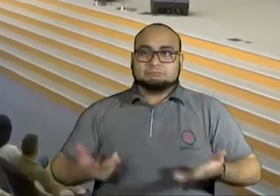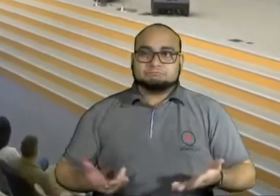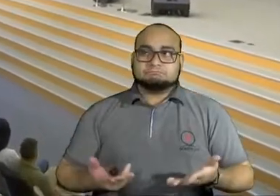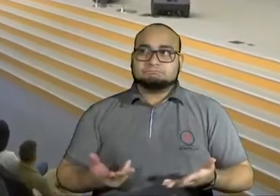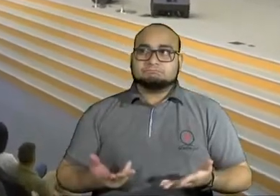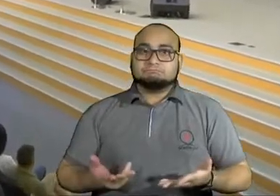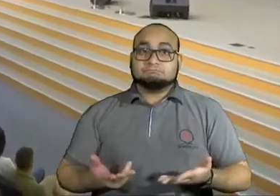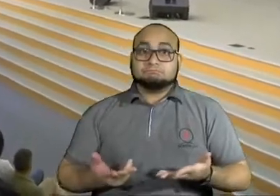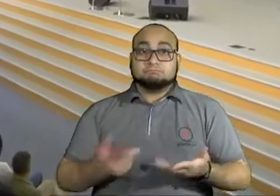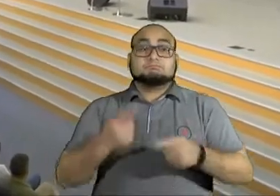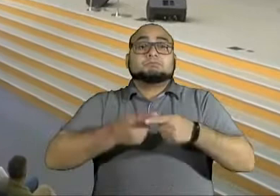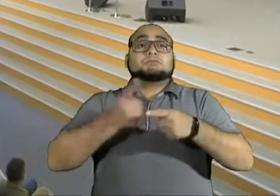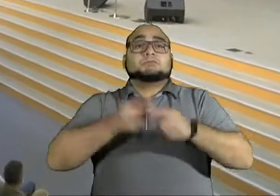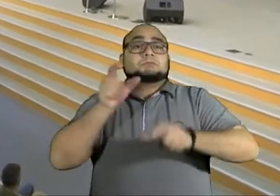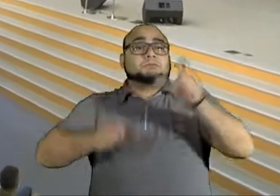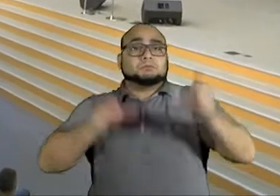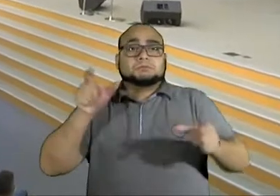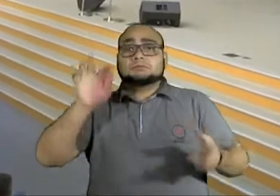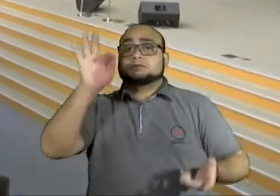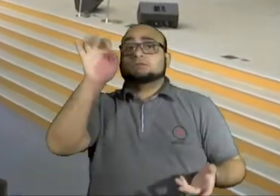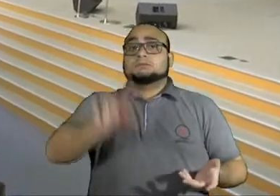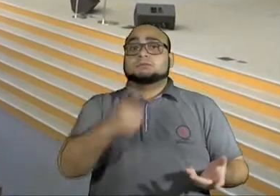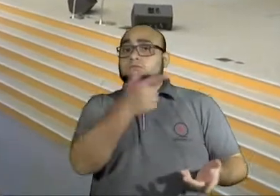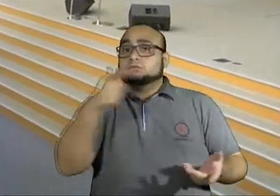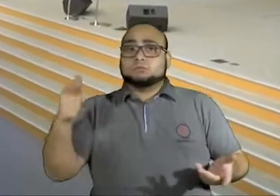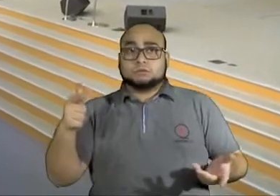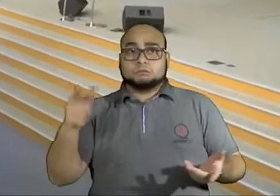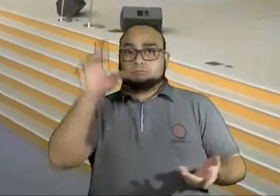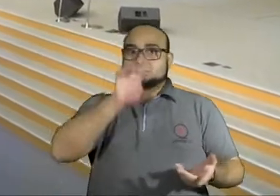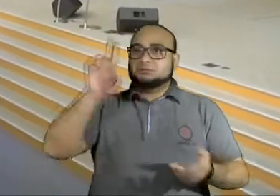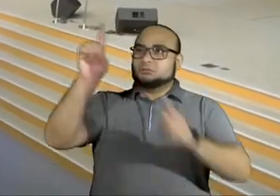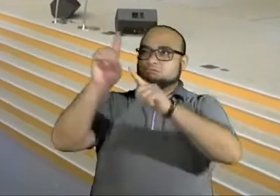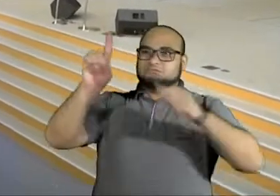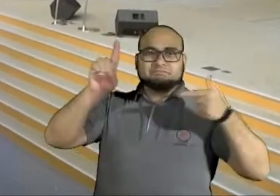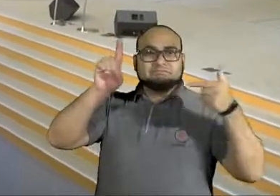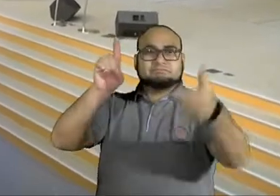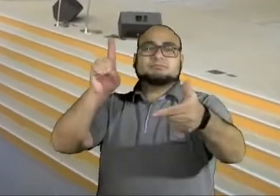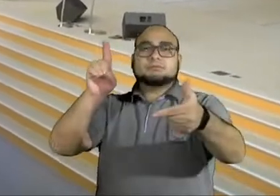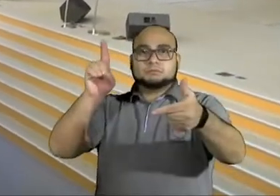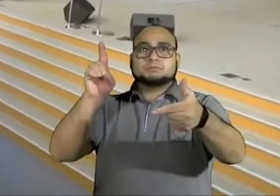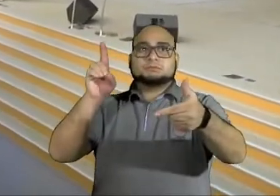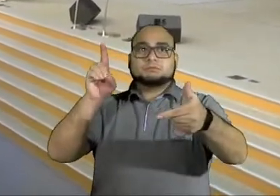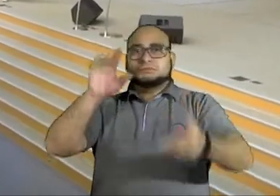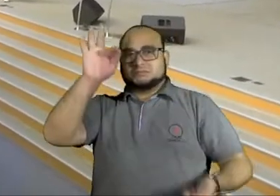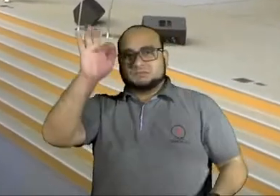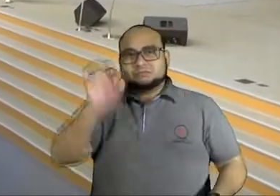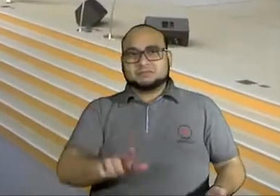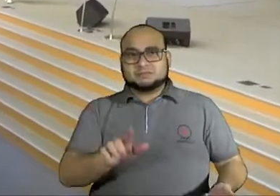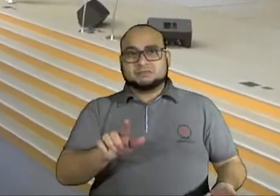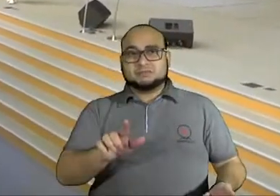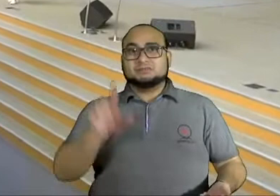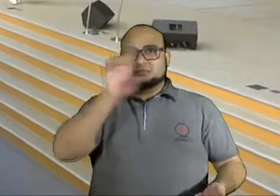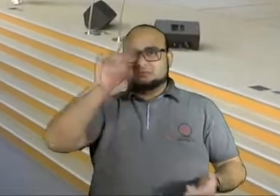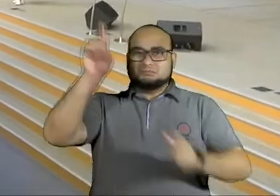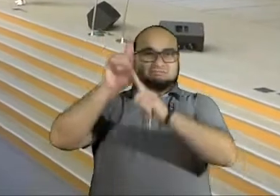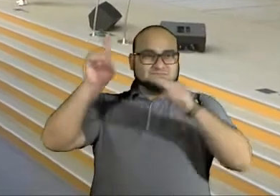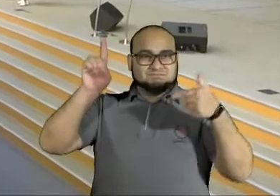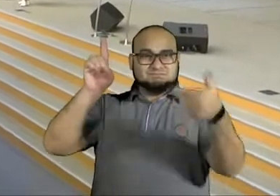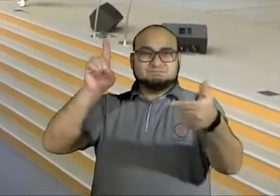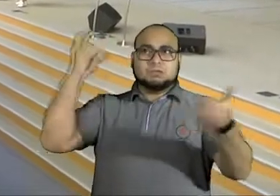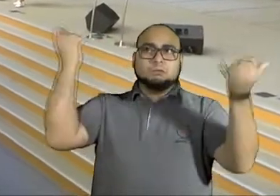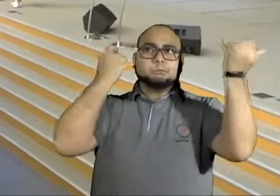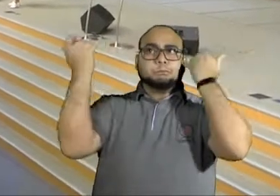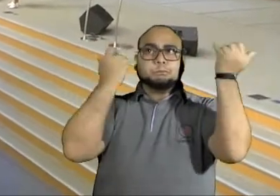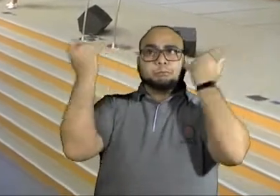porque fulano não teve fé para Deus fazer. Fé para Deus fazer. Eu já ouvi isso muitas vezes. É